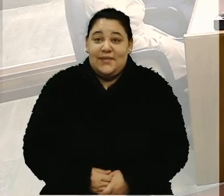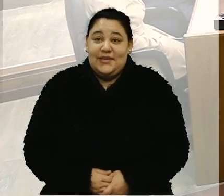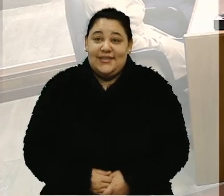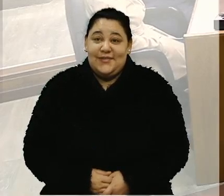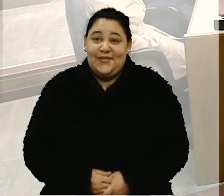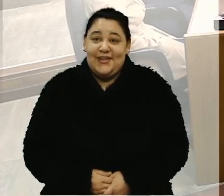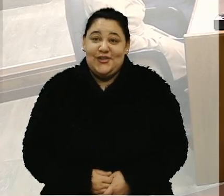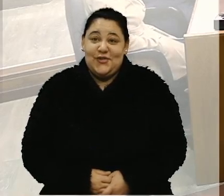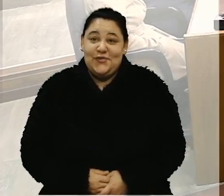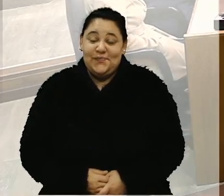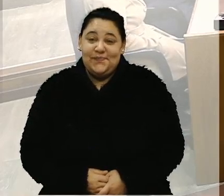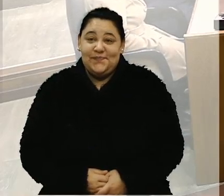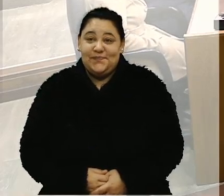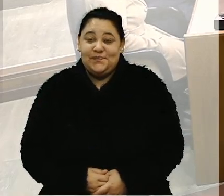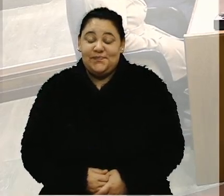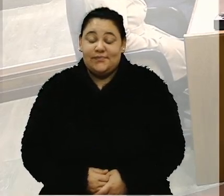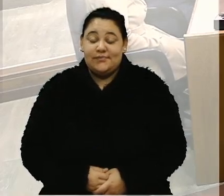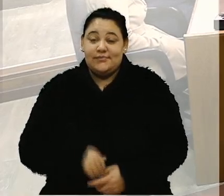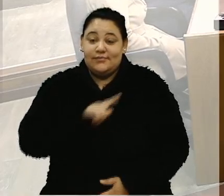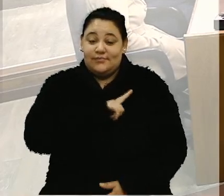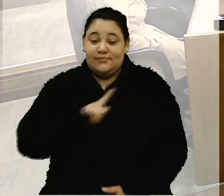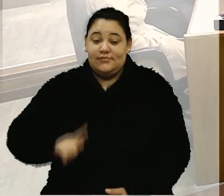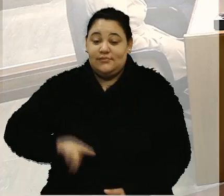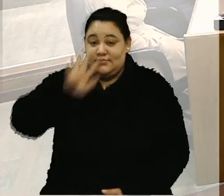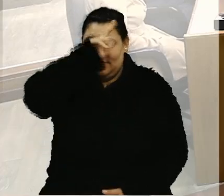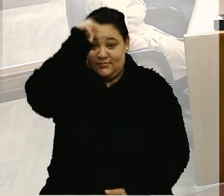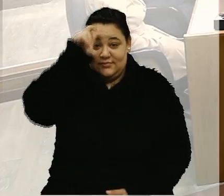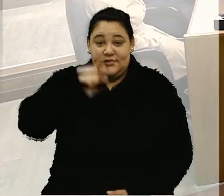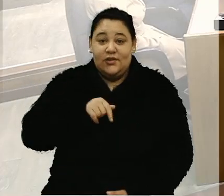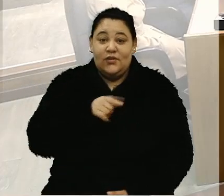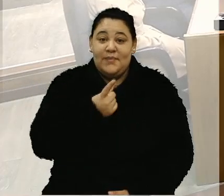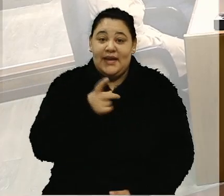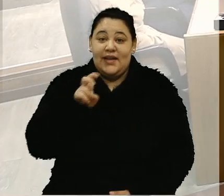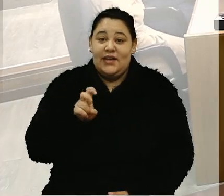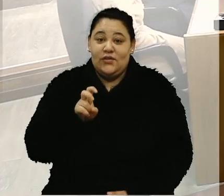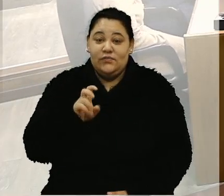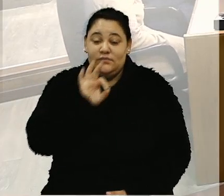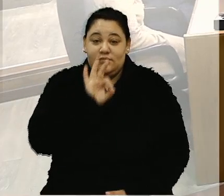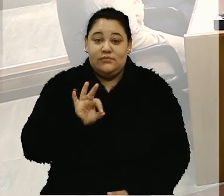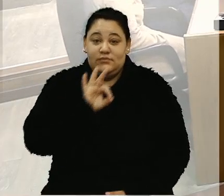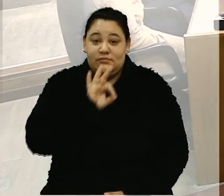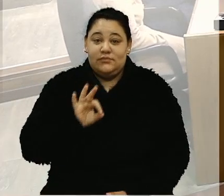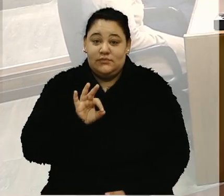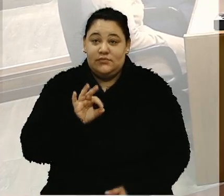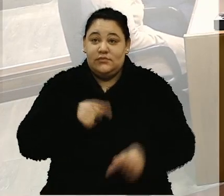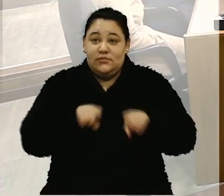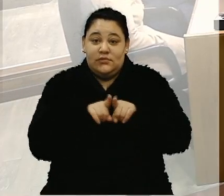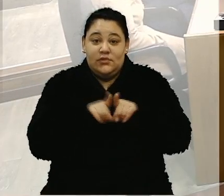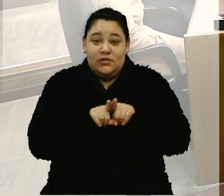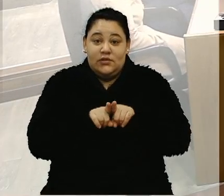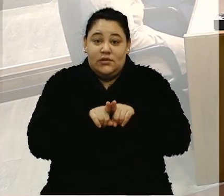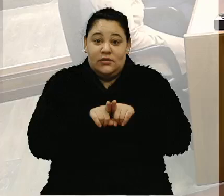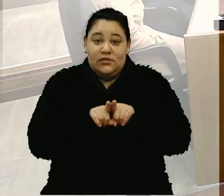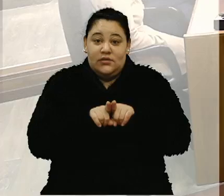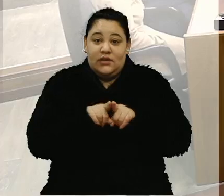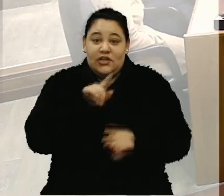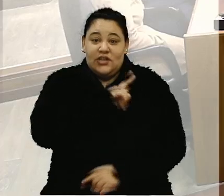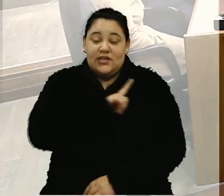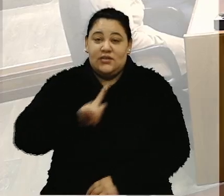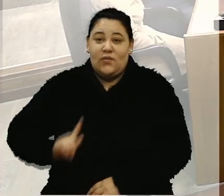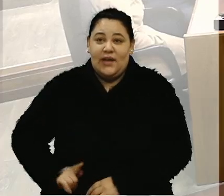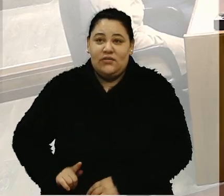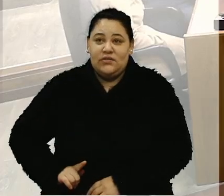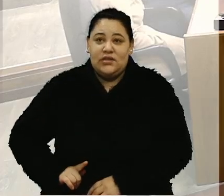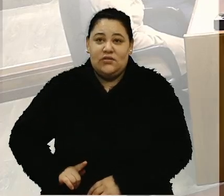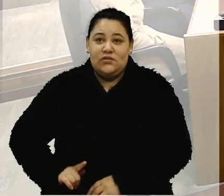a responsabilidade do governo municipal é de 15% pela educação, mas o governo municipal já está investindo em torno